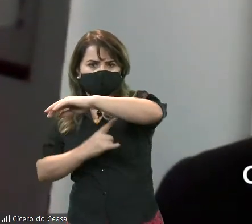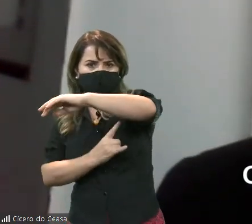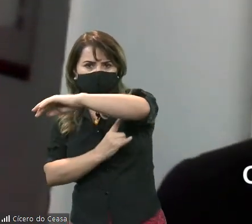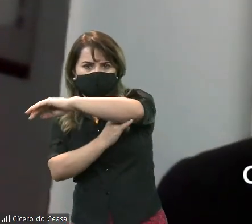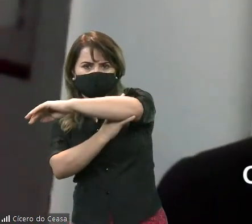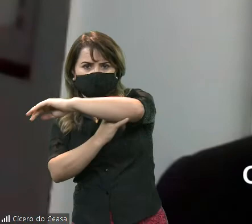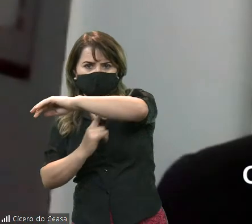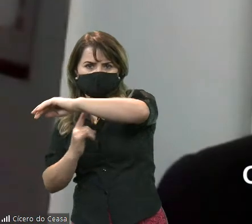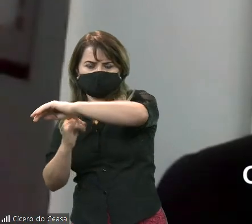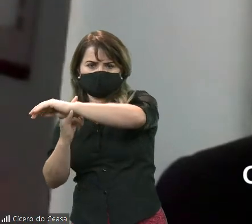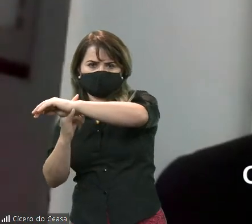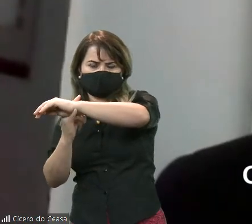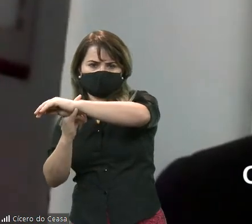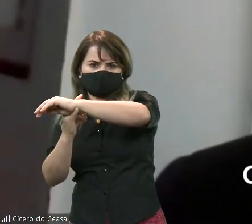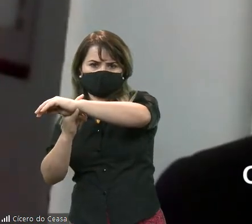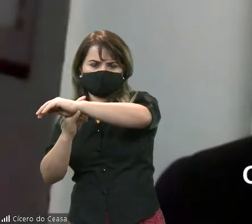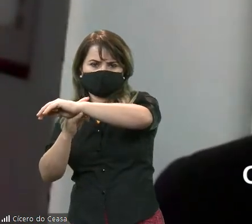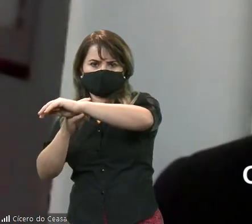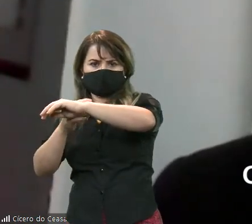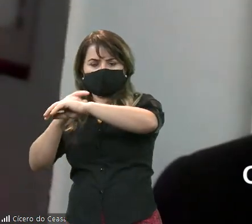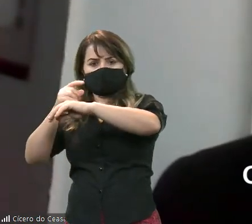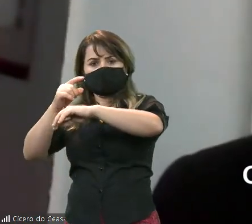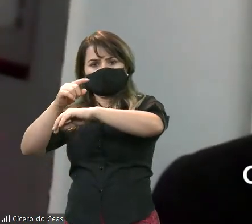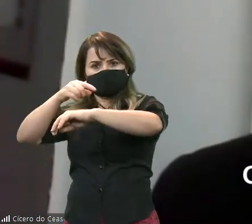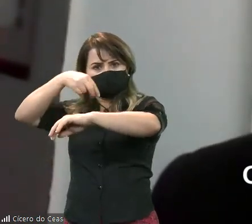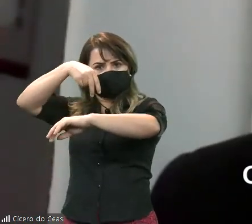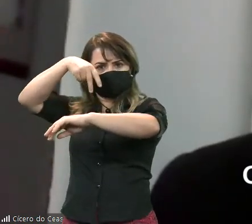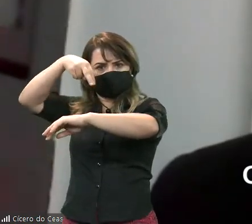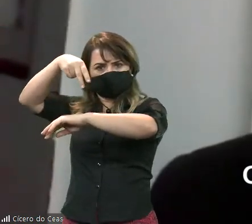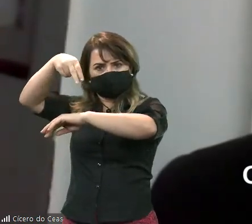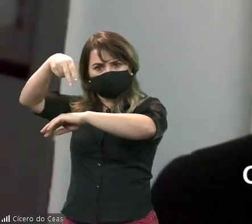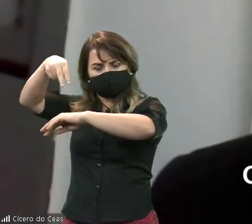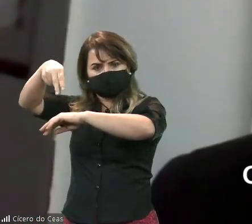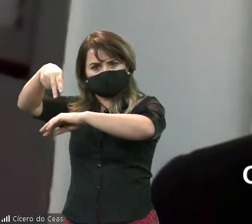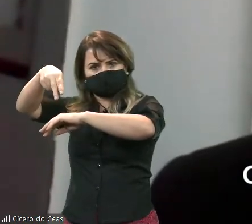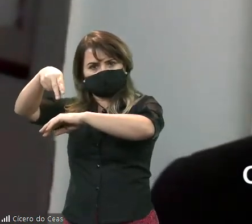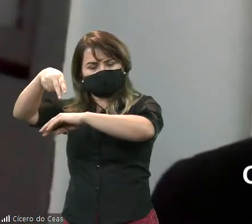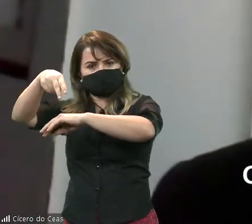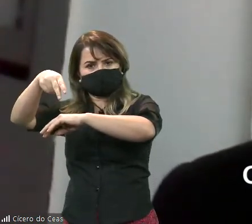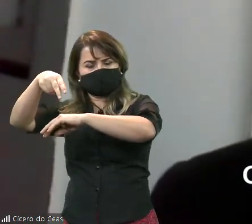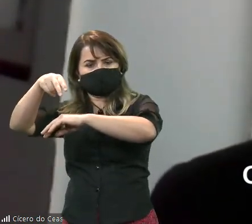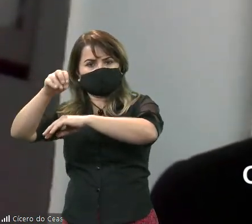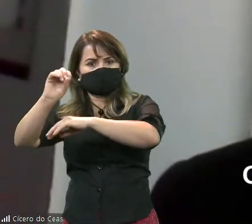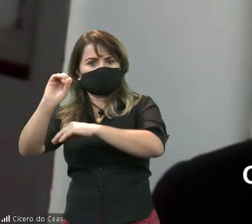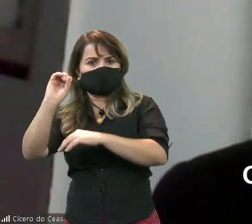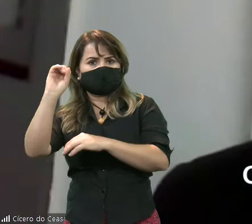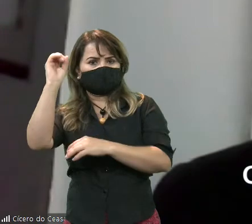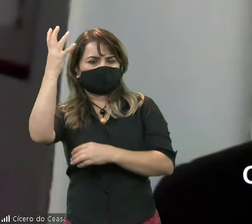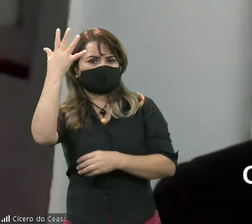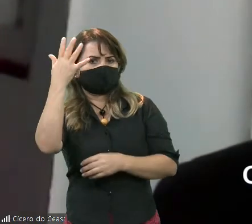adiantar, foi atravessar a rodovia próxima à Estrutura Metálica Brasil, a qual